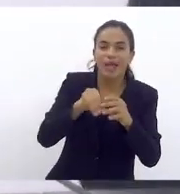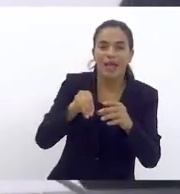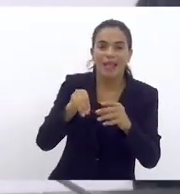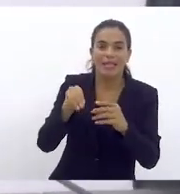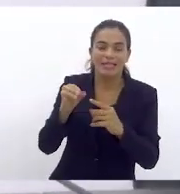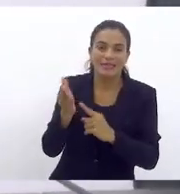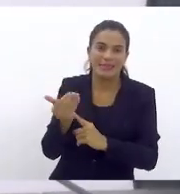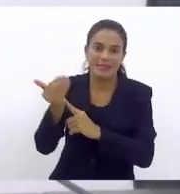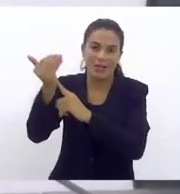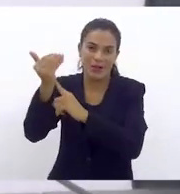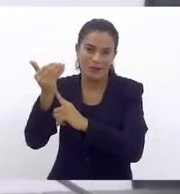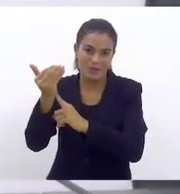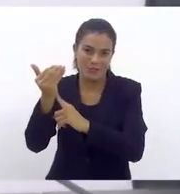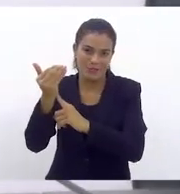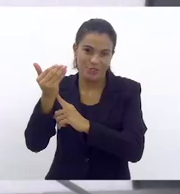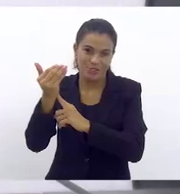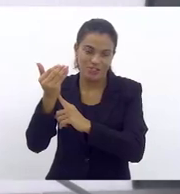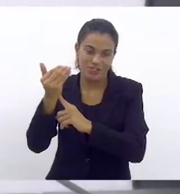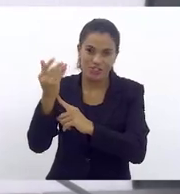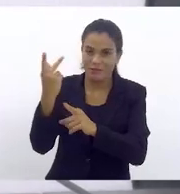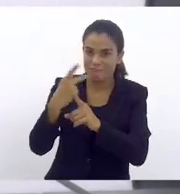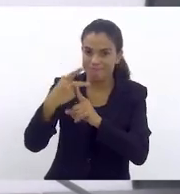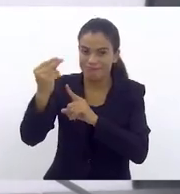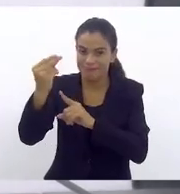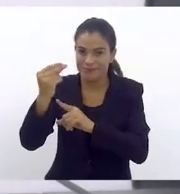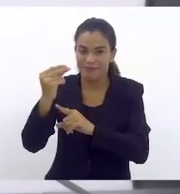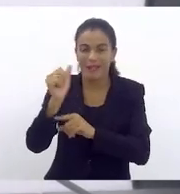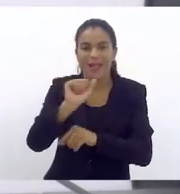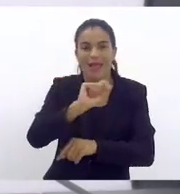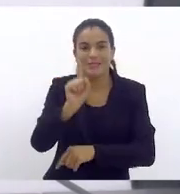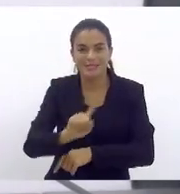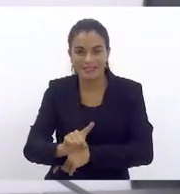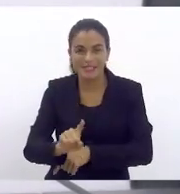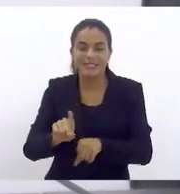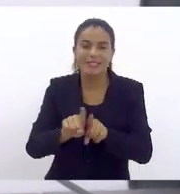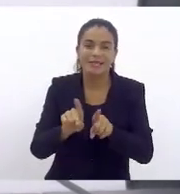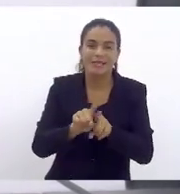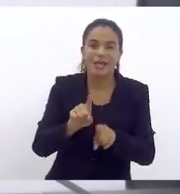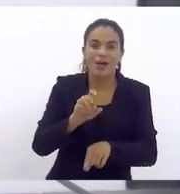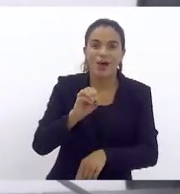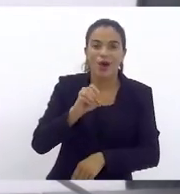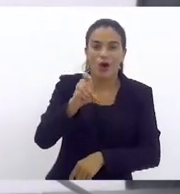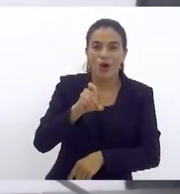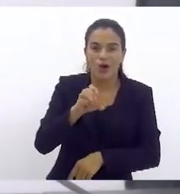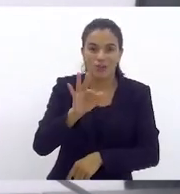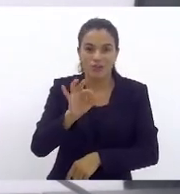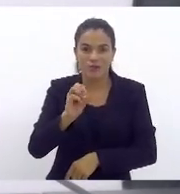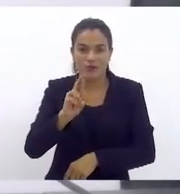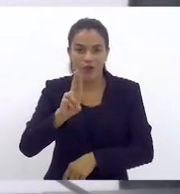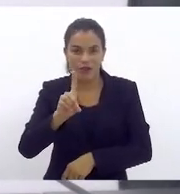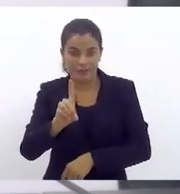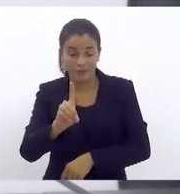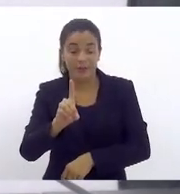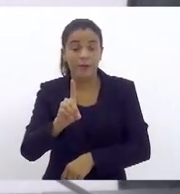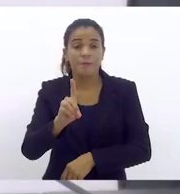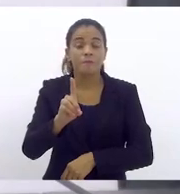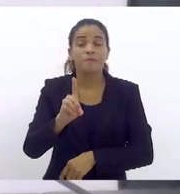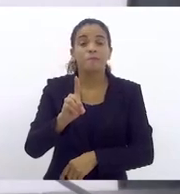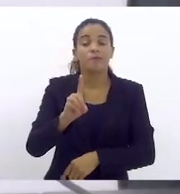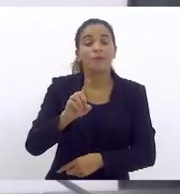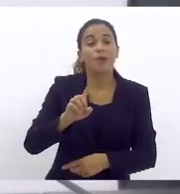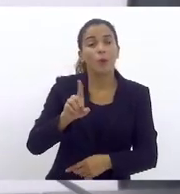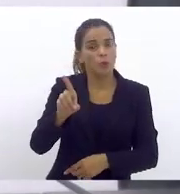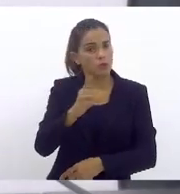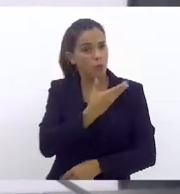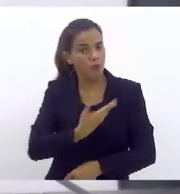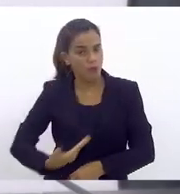da vacina contra a covid-19 da astrazenica e Universidade Oxford foi exatamente isso ou seja o estado